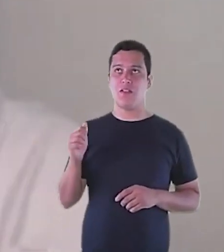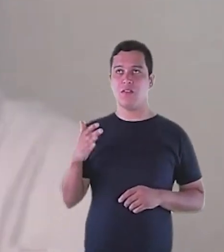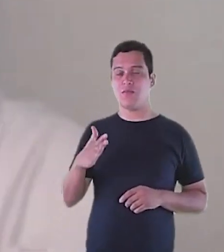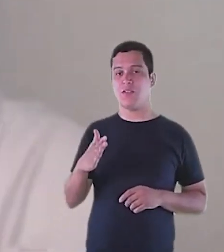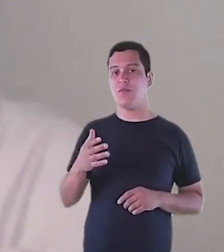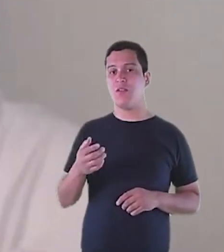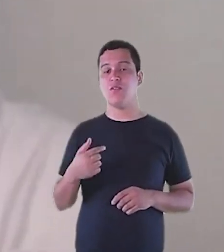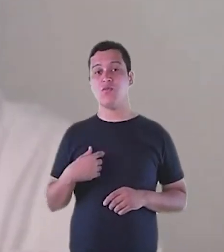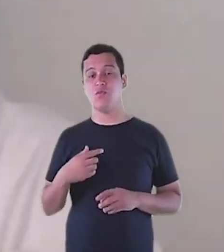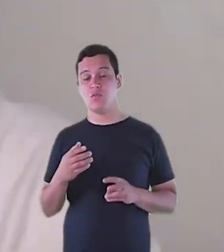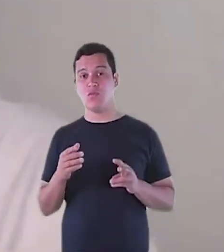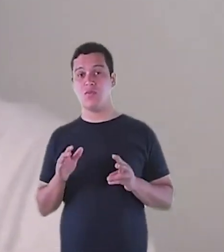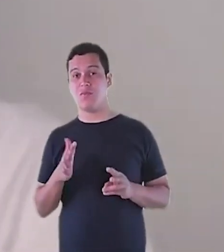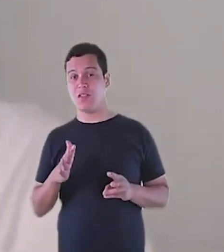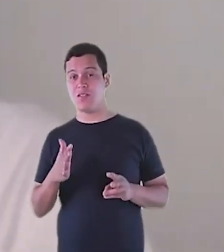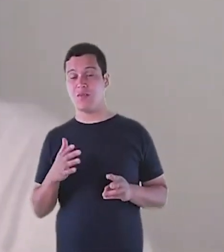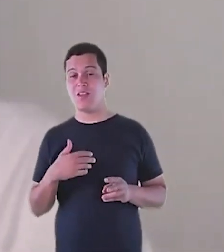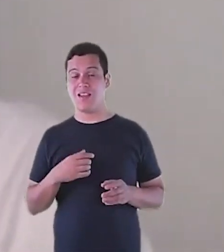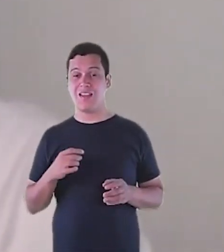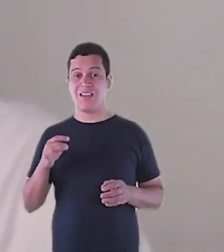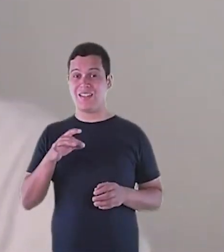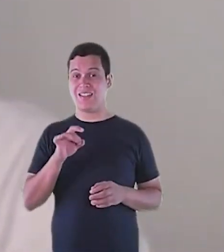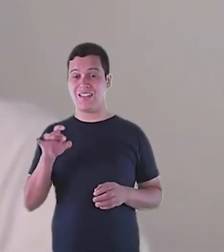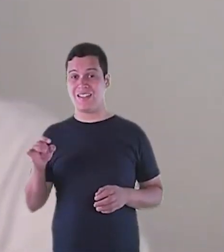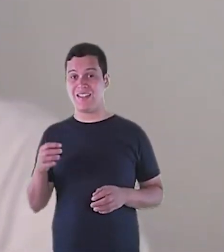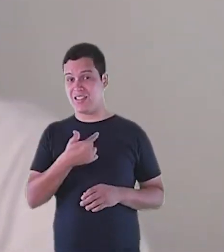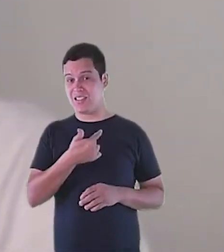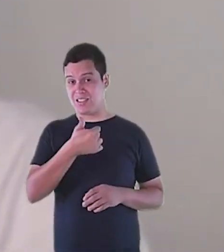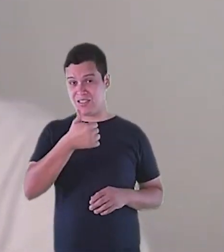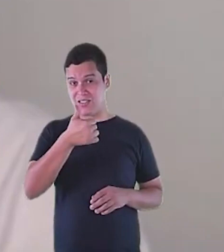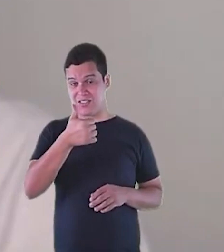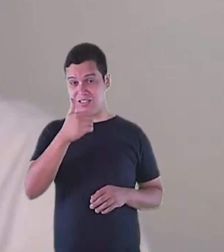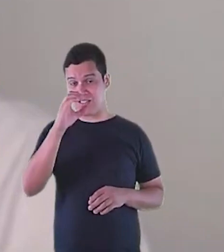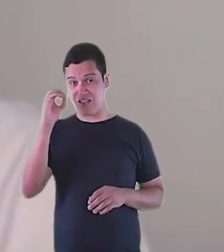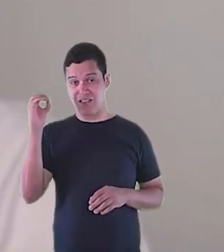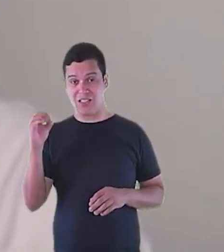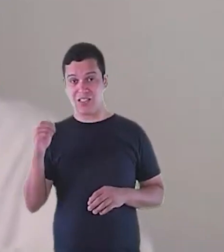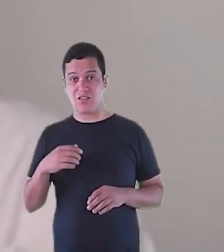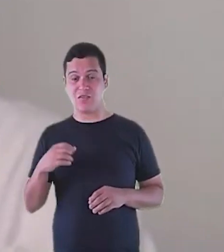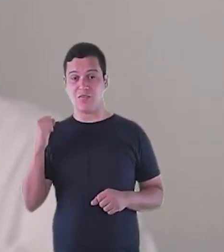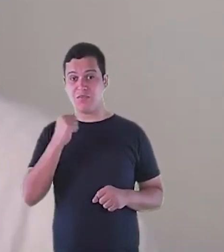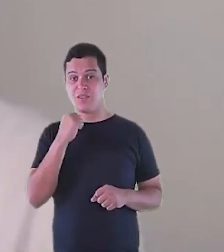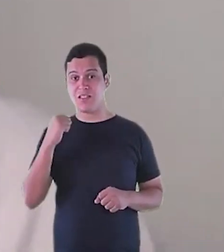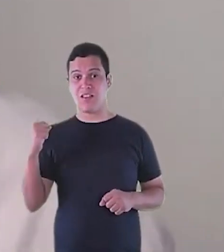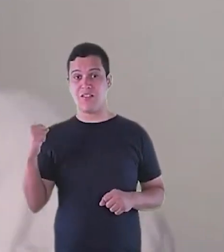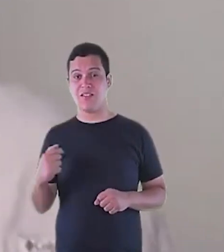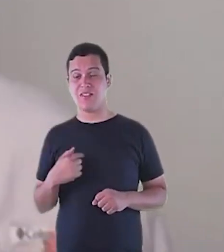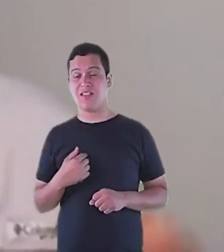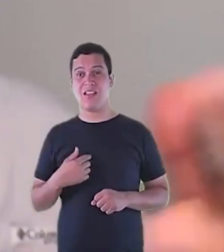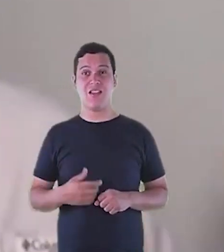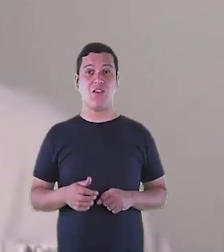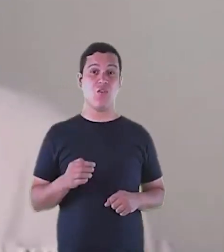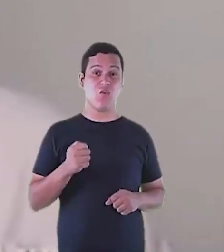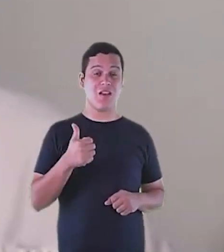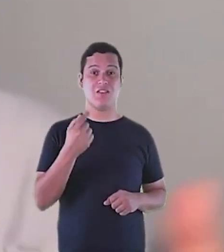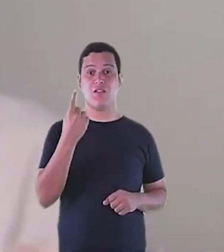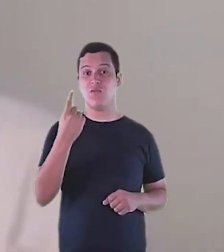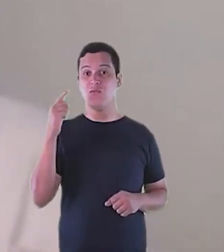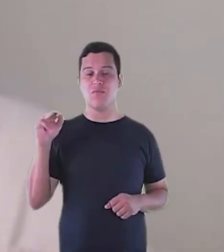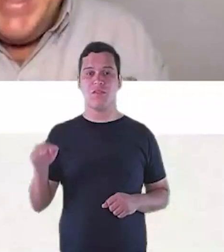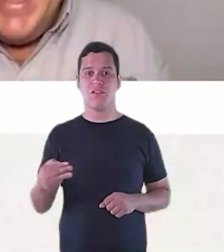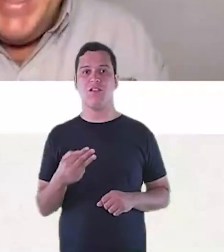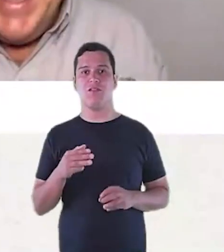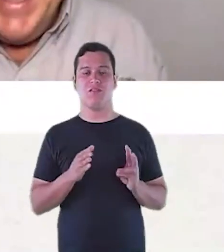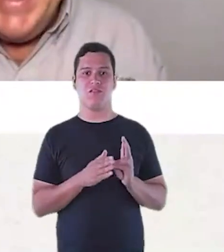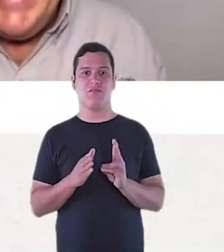de indígenas a cada 100 anos, nos 3 primeiros séculos da colonização. É um massacre, né?